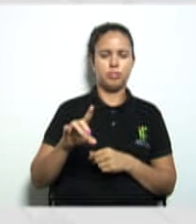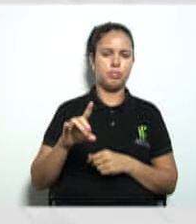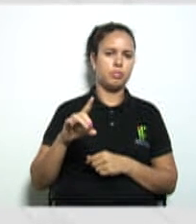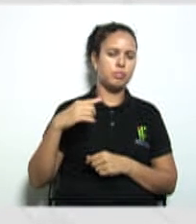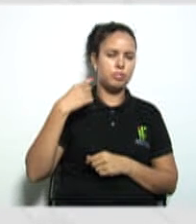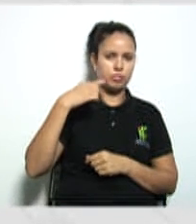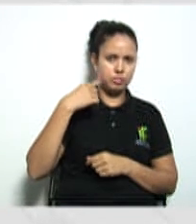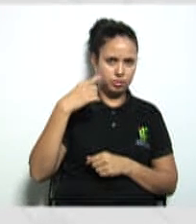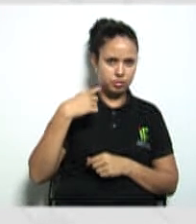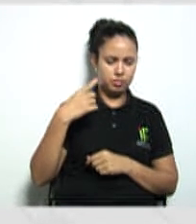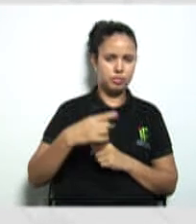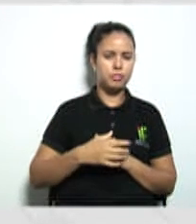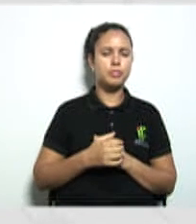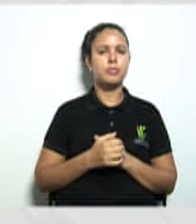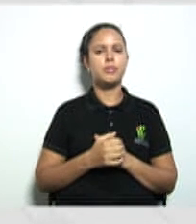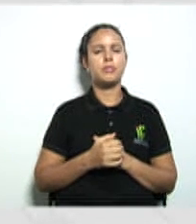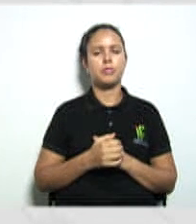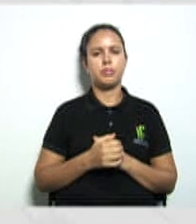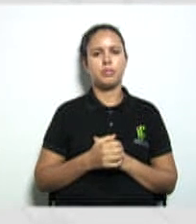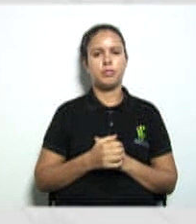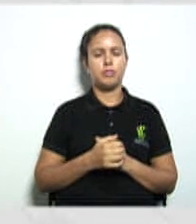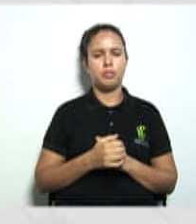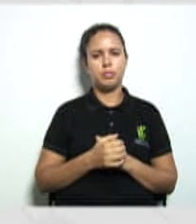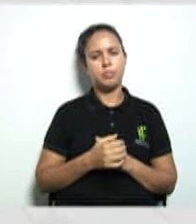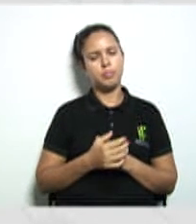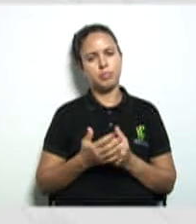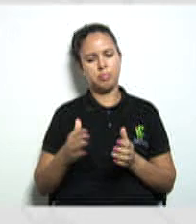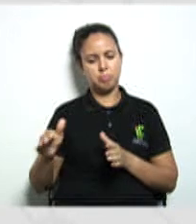estarmos nos norteando, né?